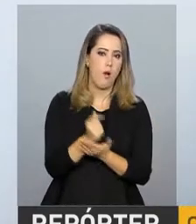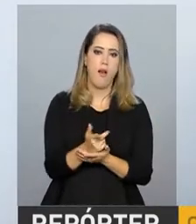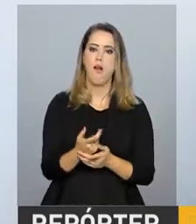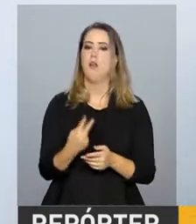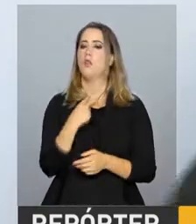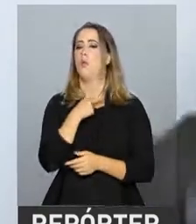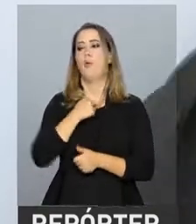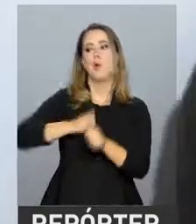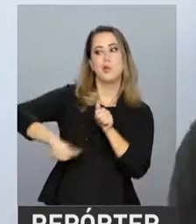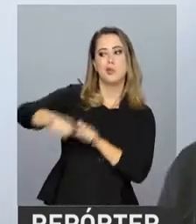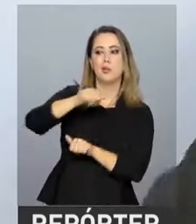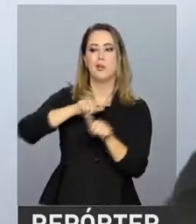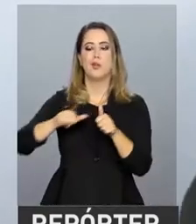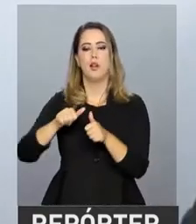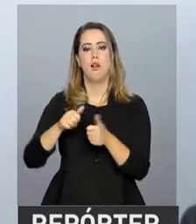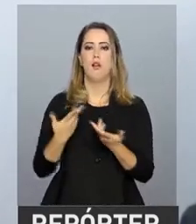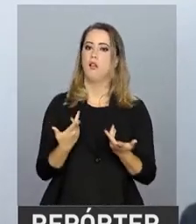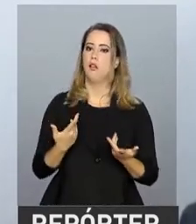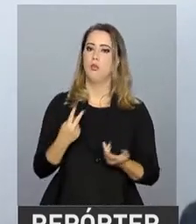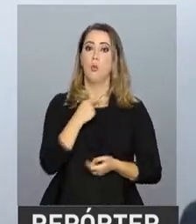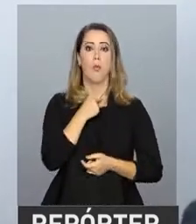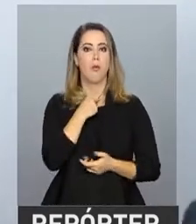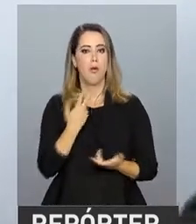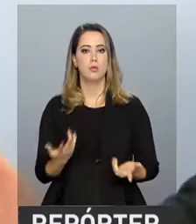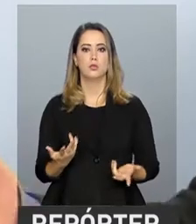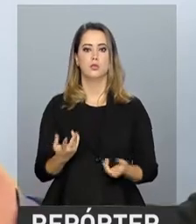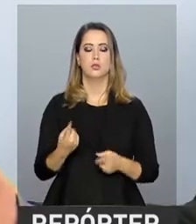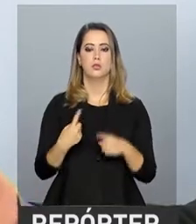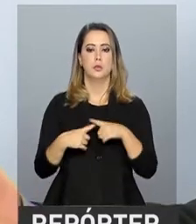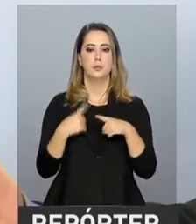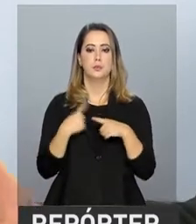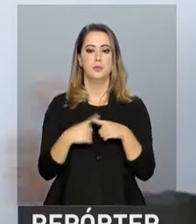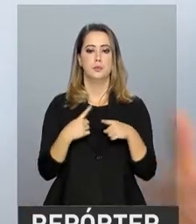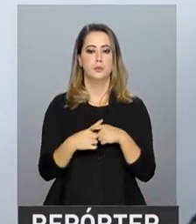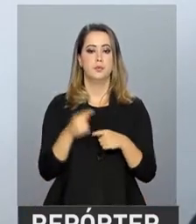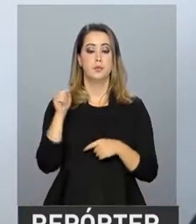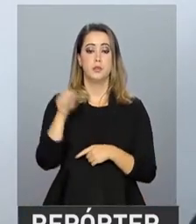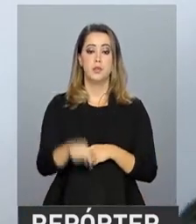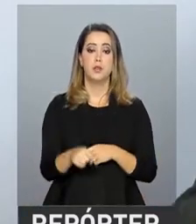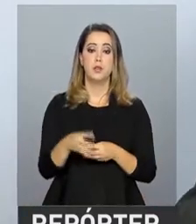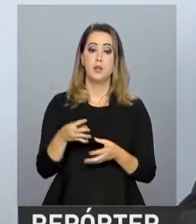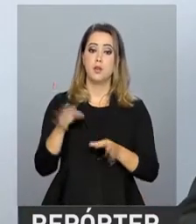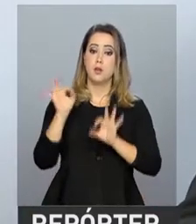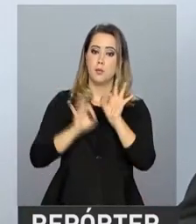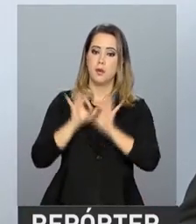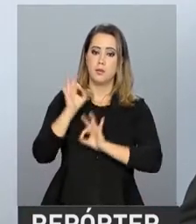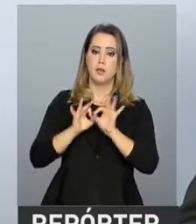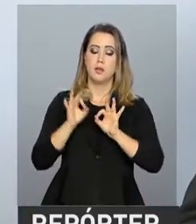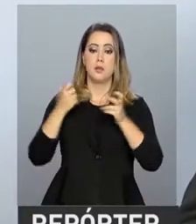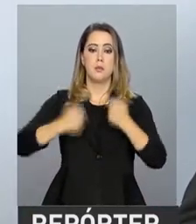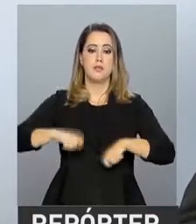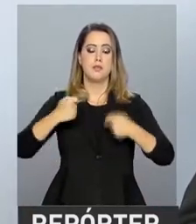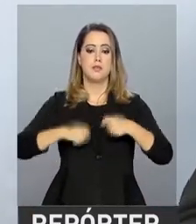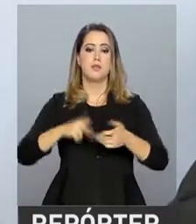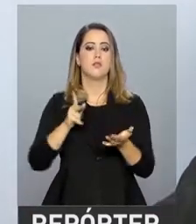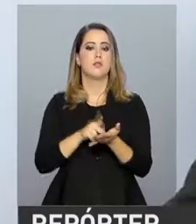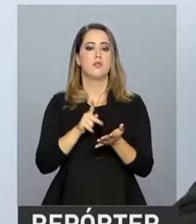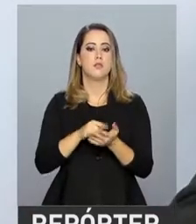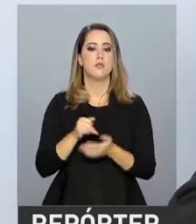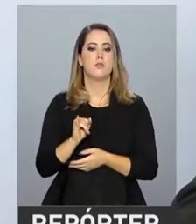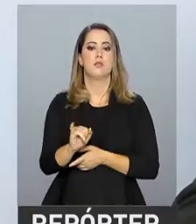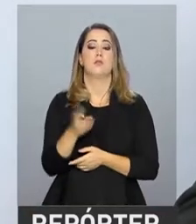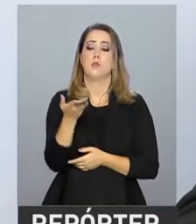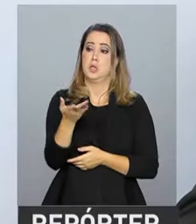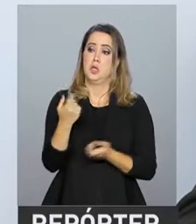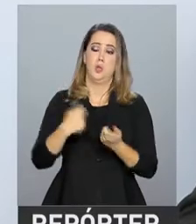trocar, não passar adiante, porque aqui foi feito para quem precisa. Se você